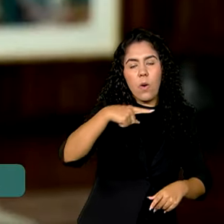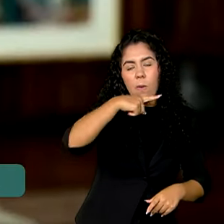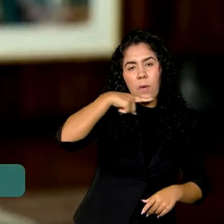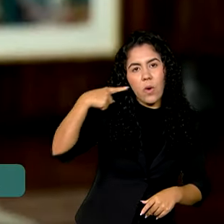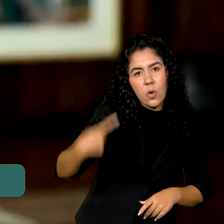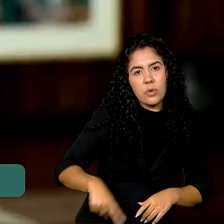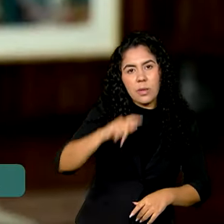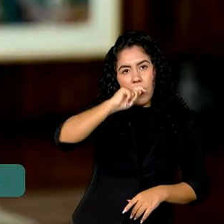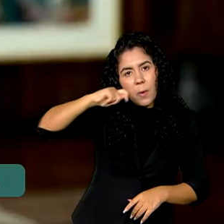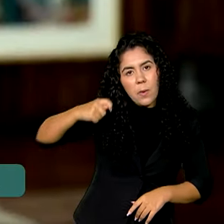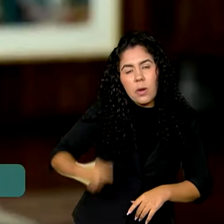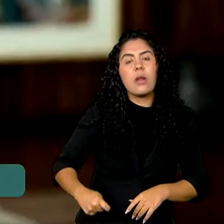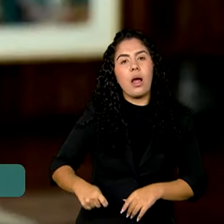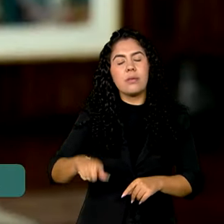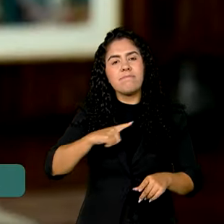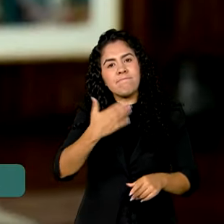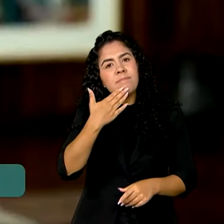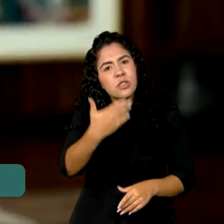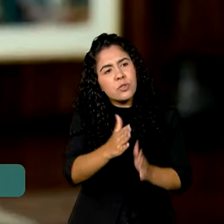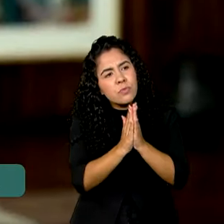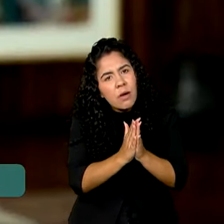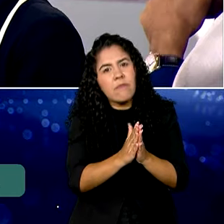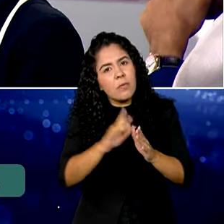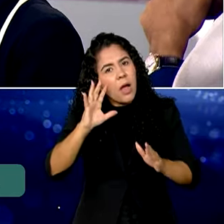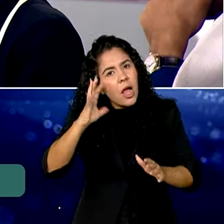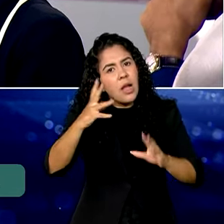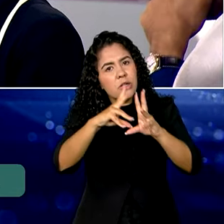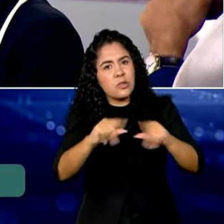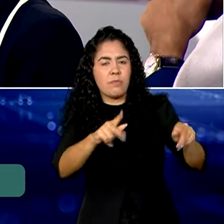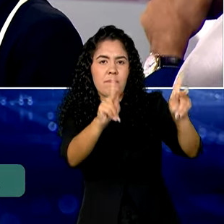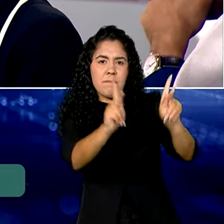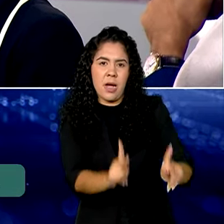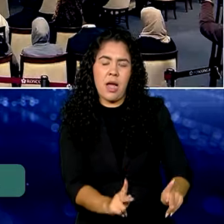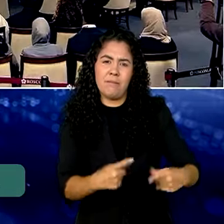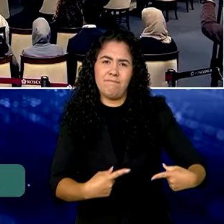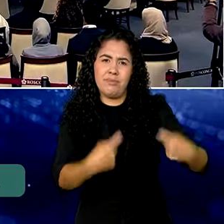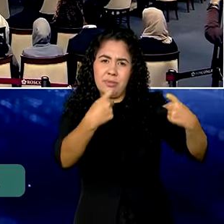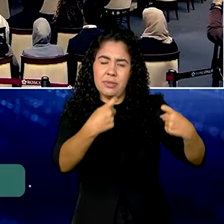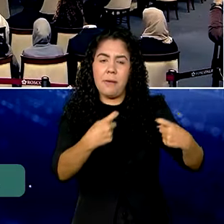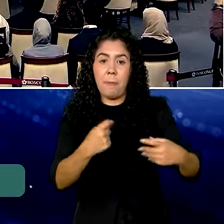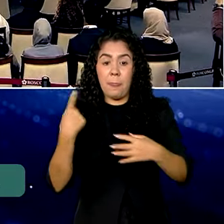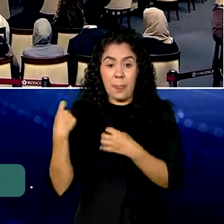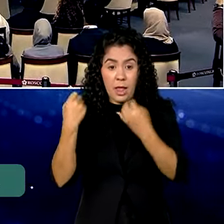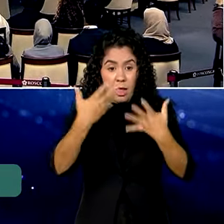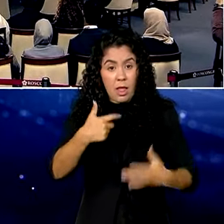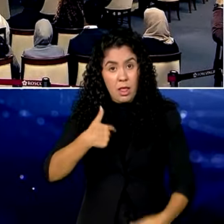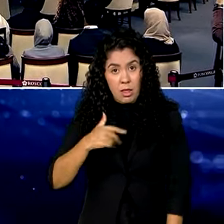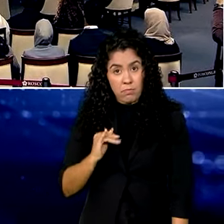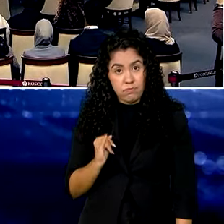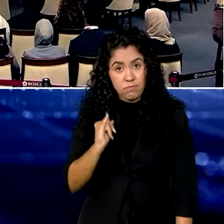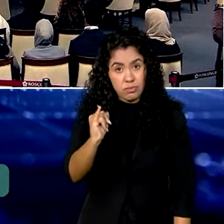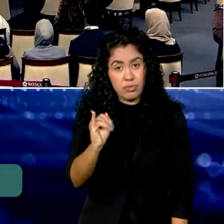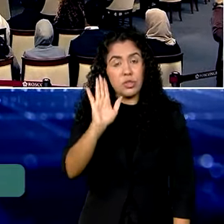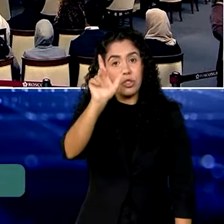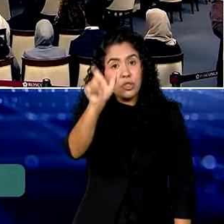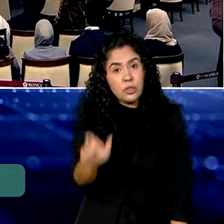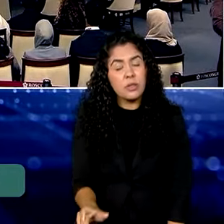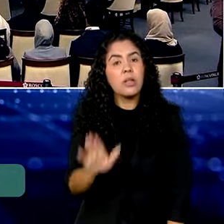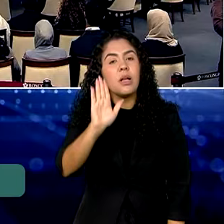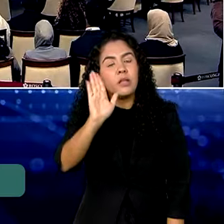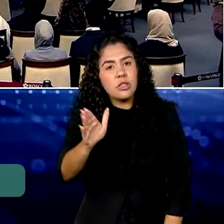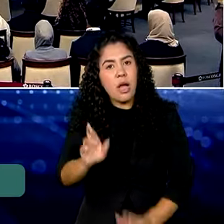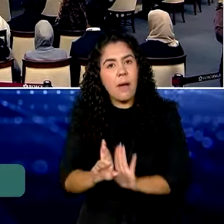apelo por negociações de paz nos conflitos Como disse o presidente erdogan na assembleia geral da ONU